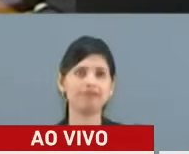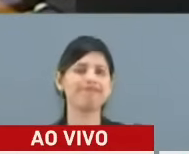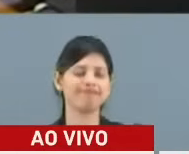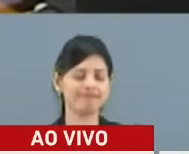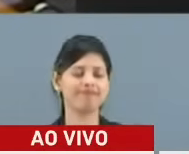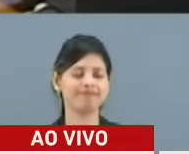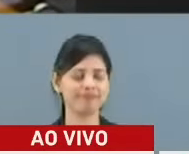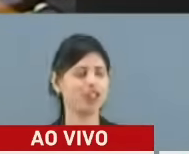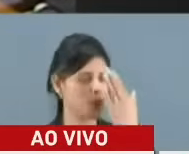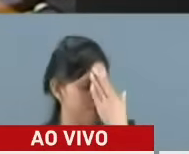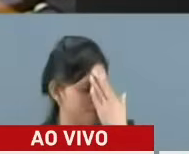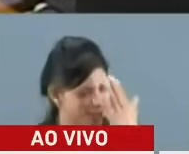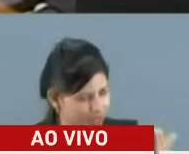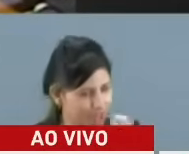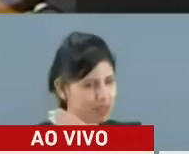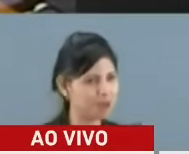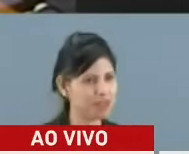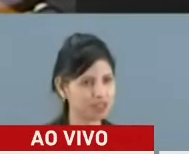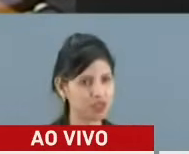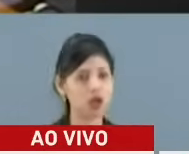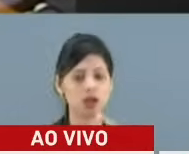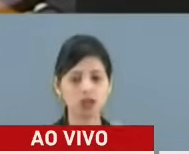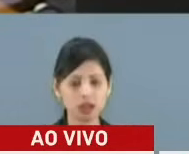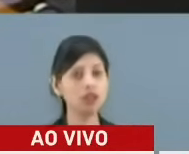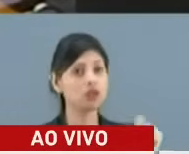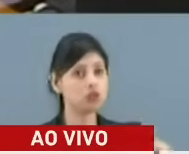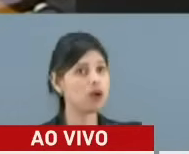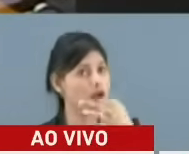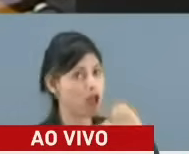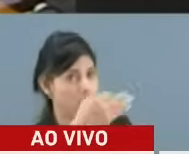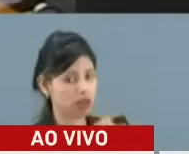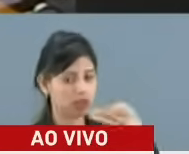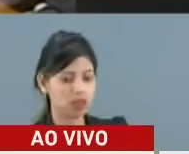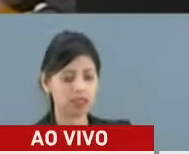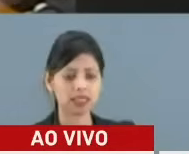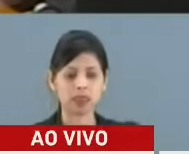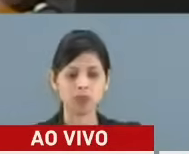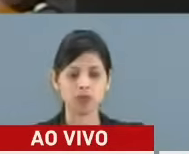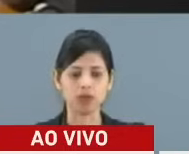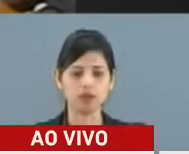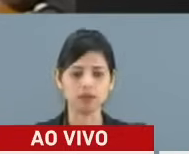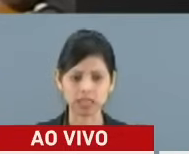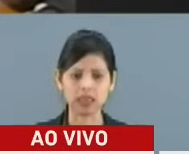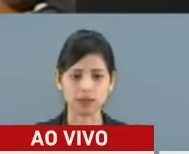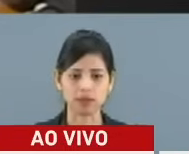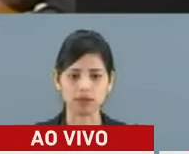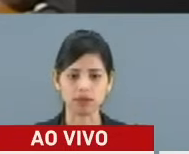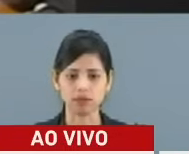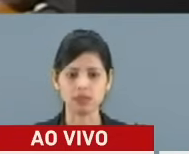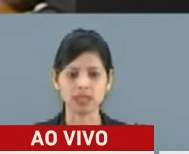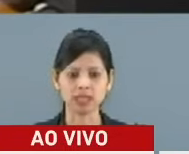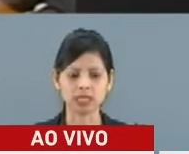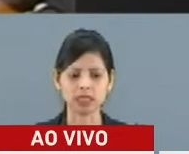que a sua resposta já demonstra o espírito público de grandeza que Vossa Excelência possui. Porque é esse o respeito que a gente